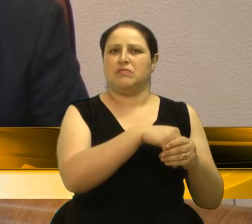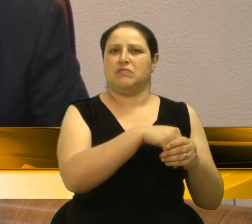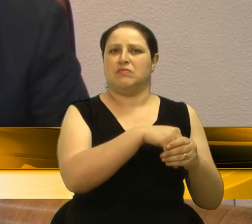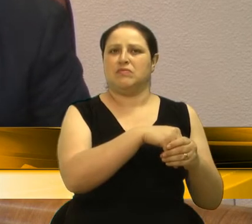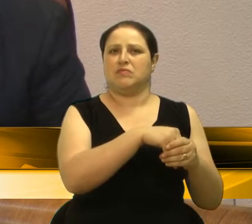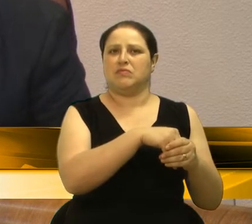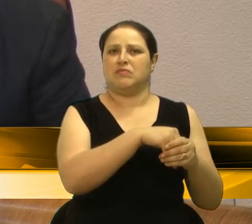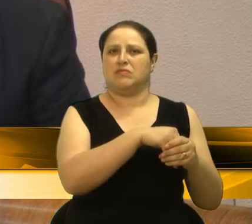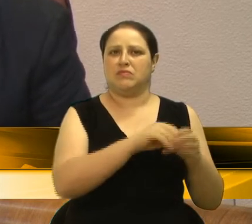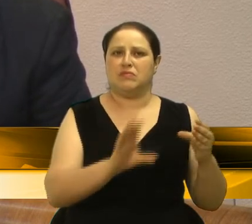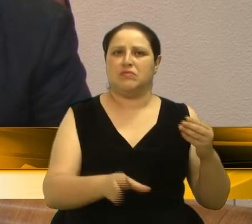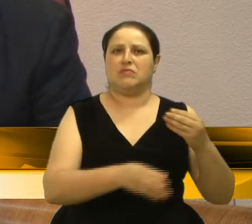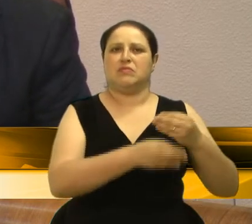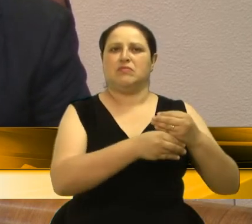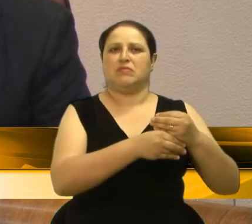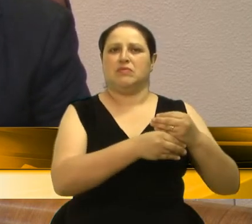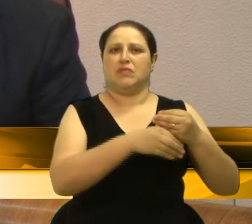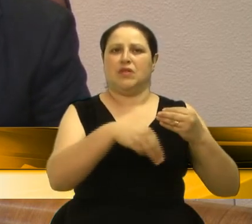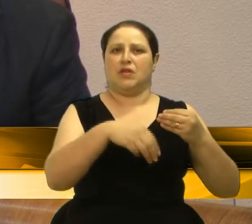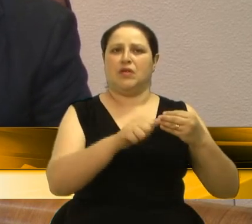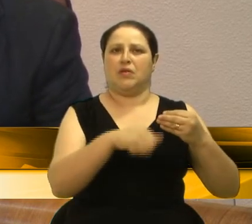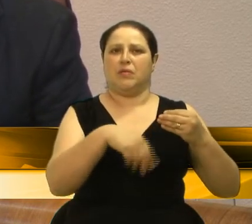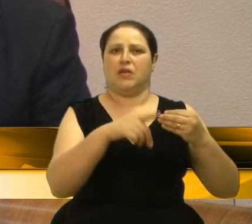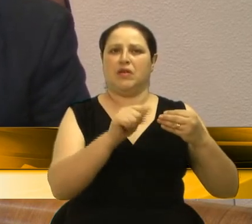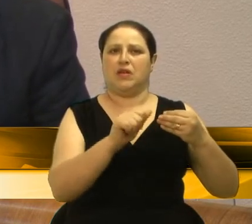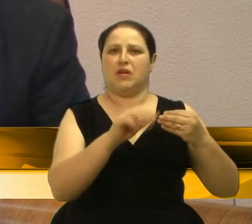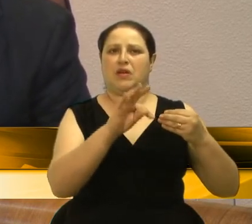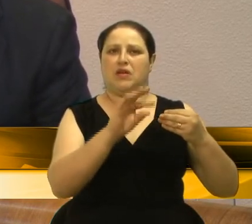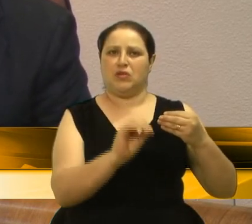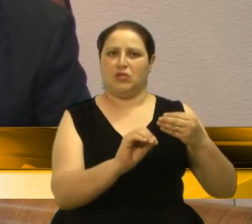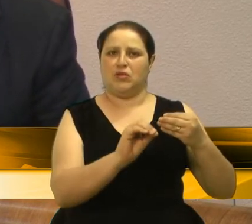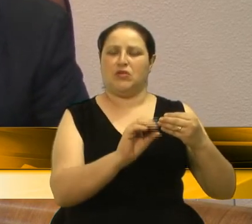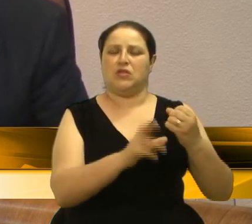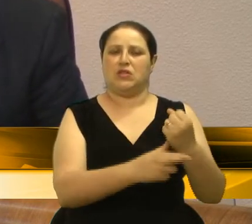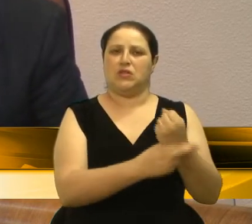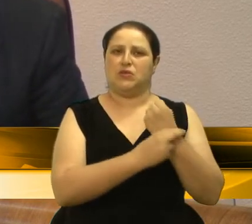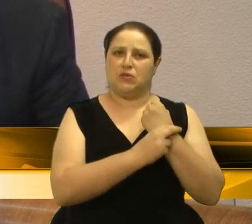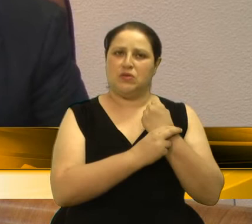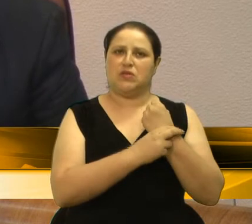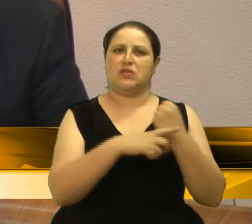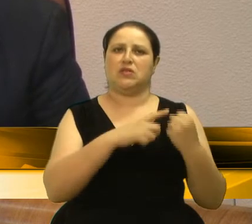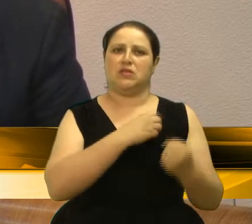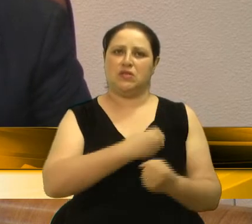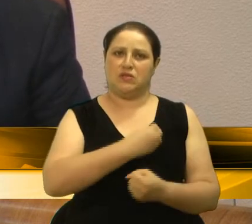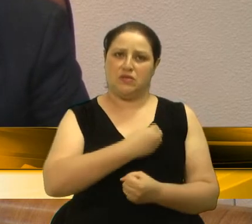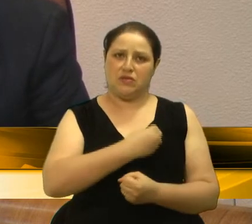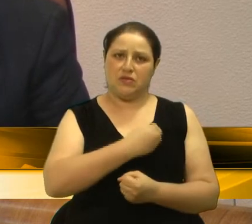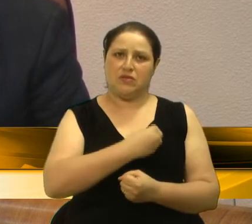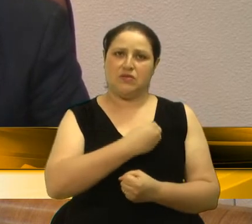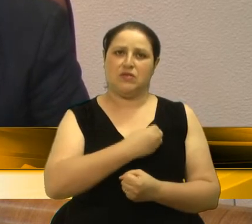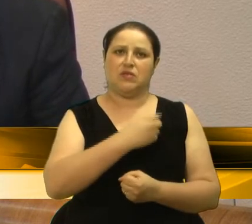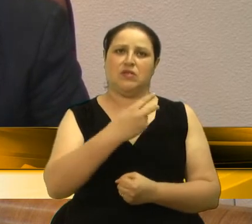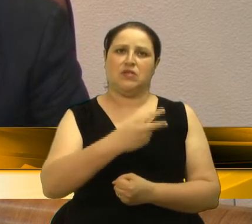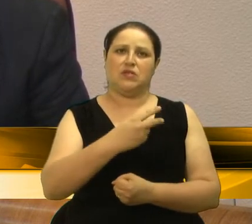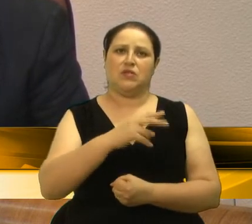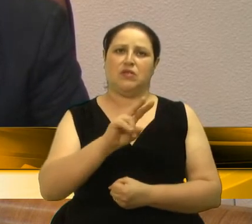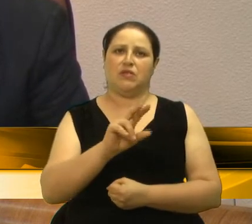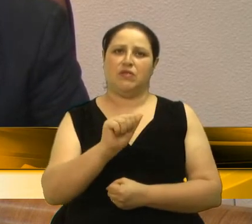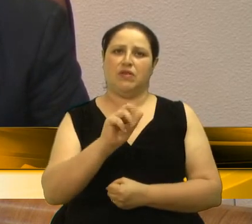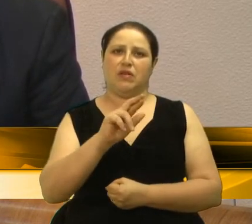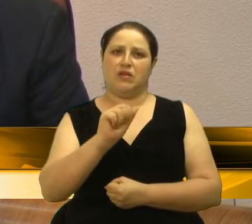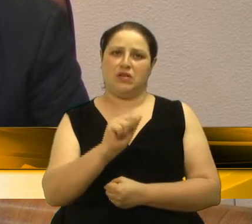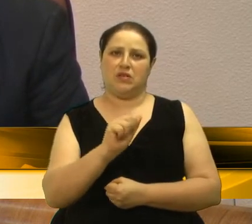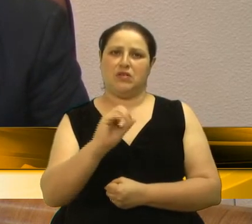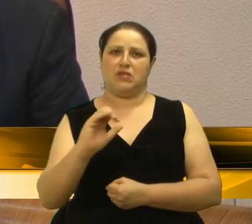autos do mandato e de segurança que tramita perante a segunda Vara Civil da Comarca de Caxias do